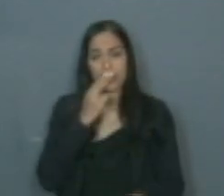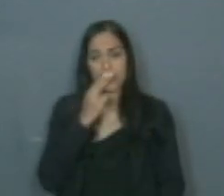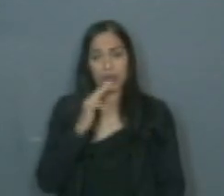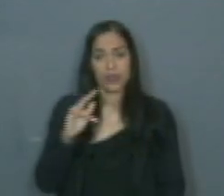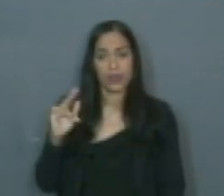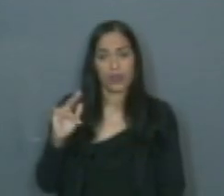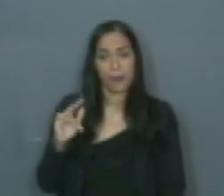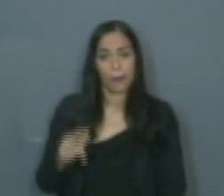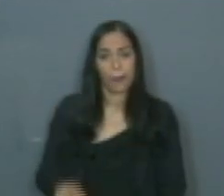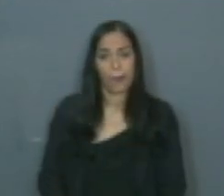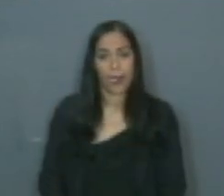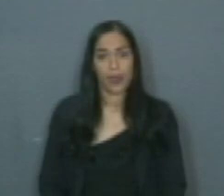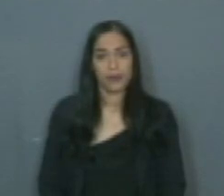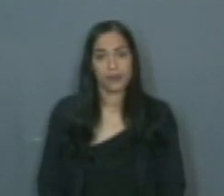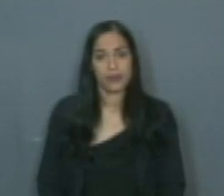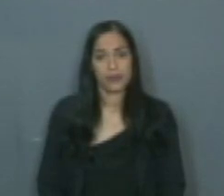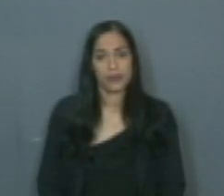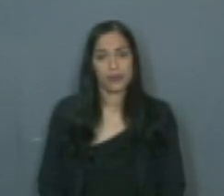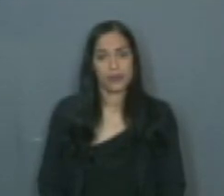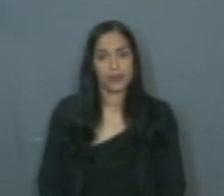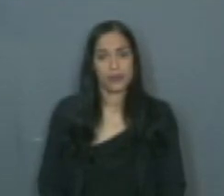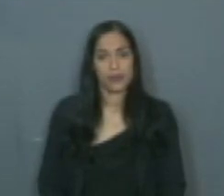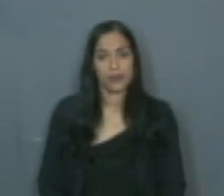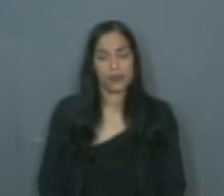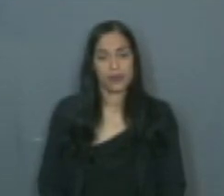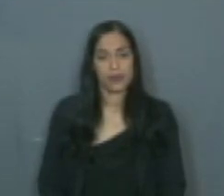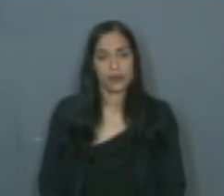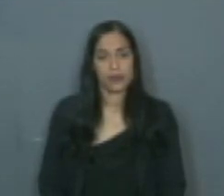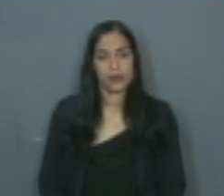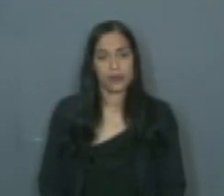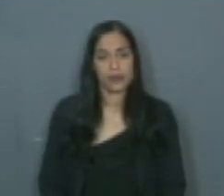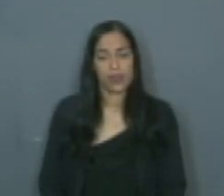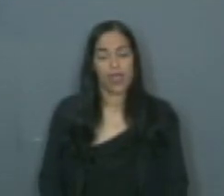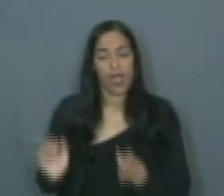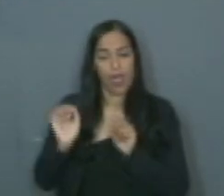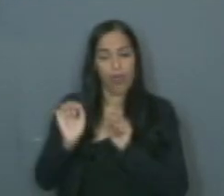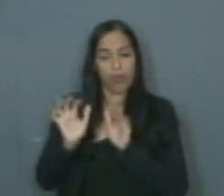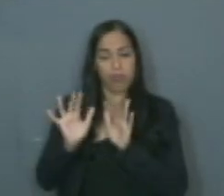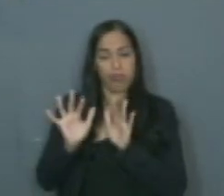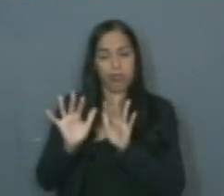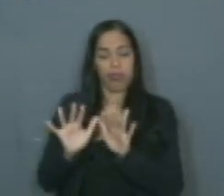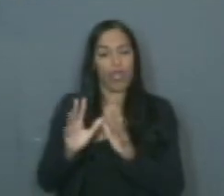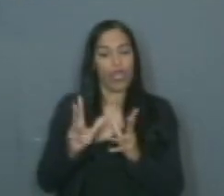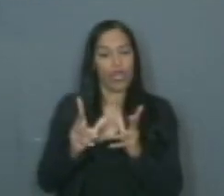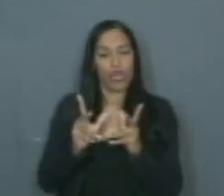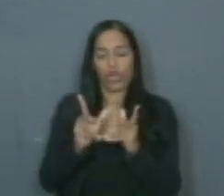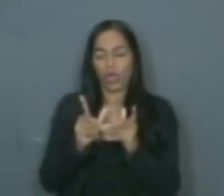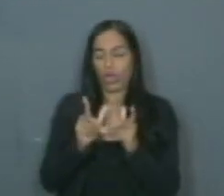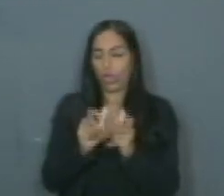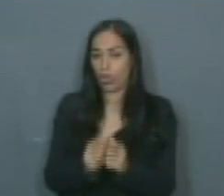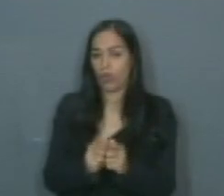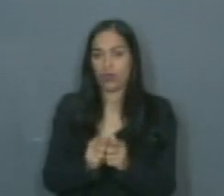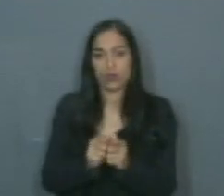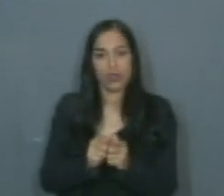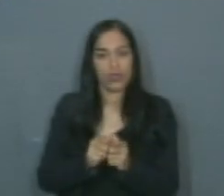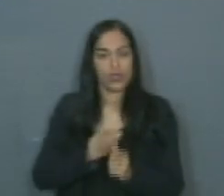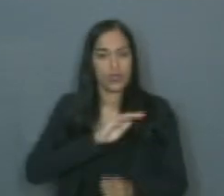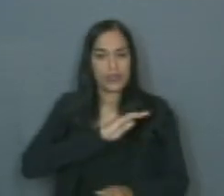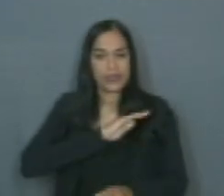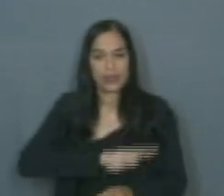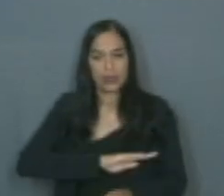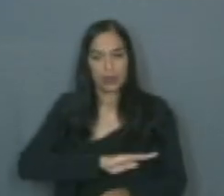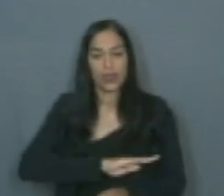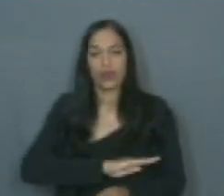que ele condenou e botou em campo de concentração todos os inimigos, e todos que se